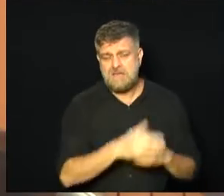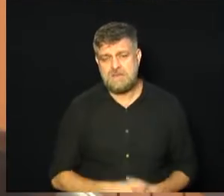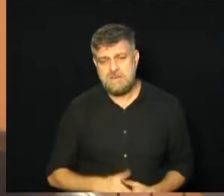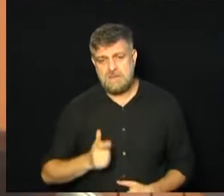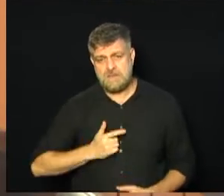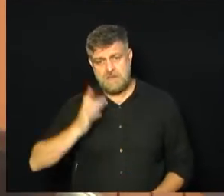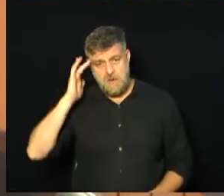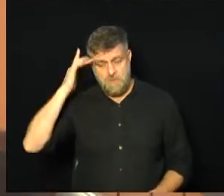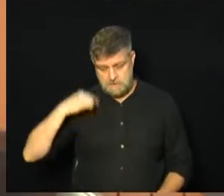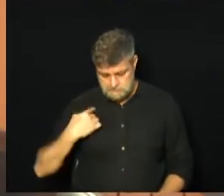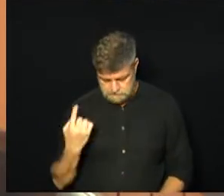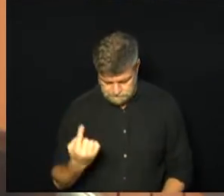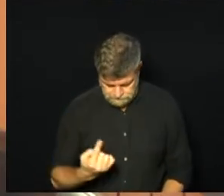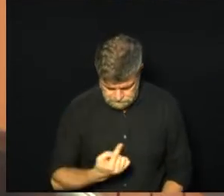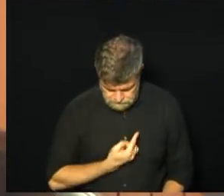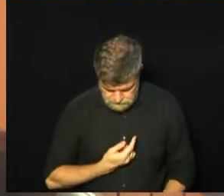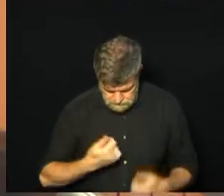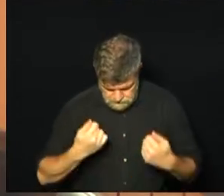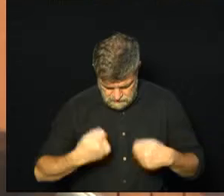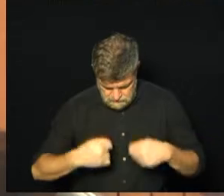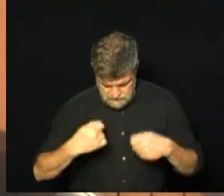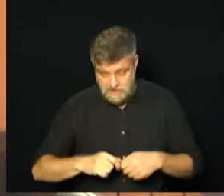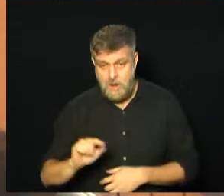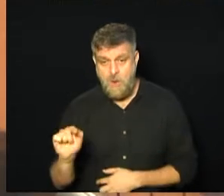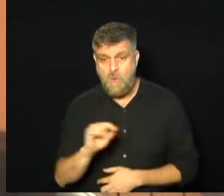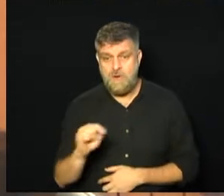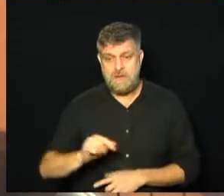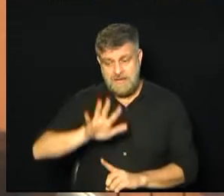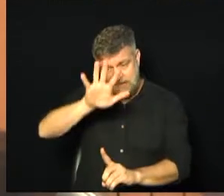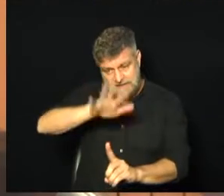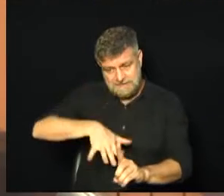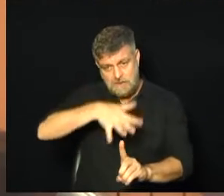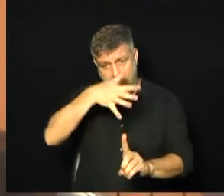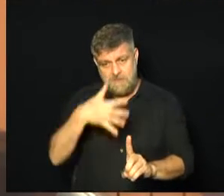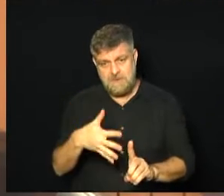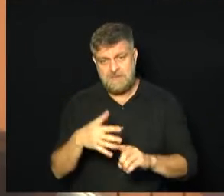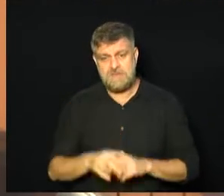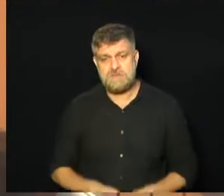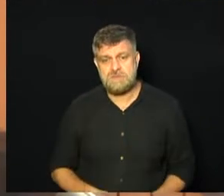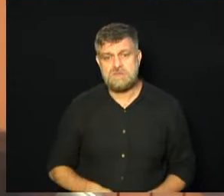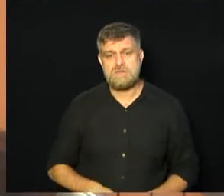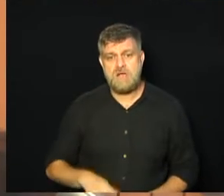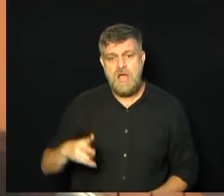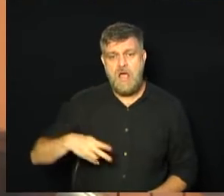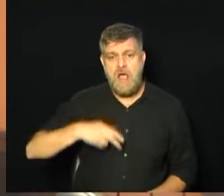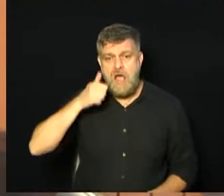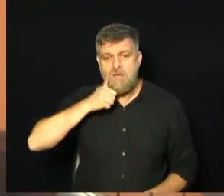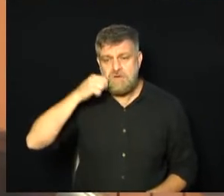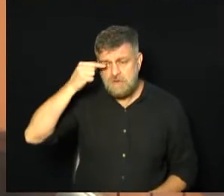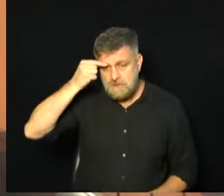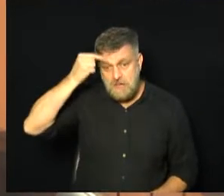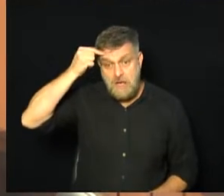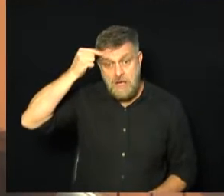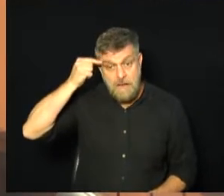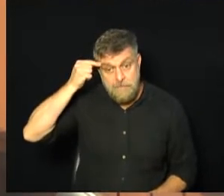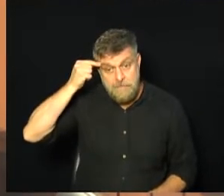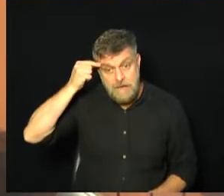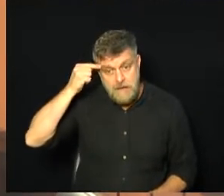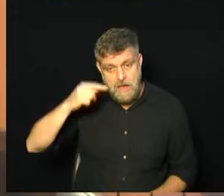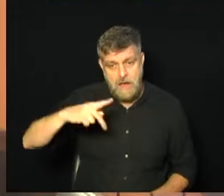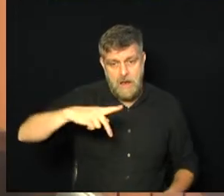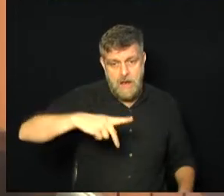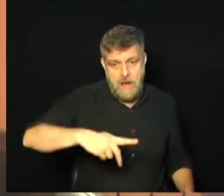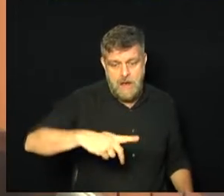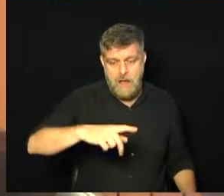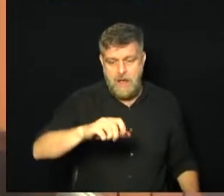gente deveria ofertar, né, essa homenagem também à vereadora Paola, não é? Que